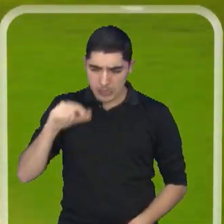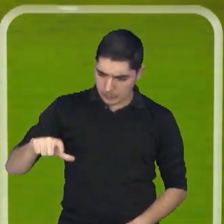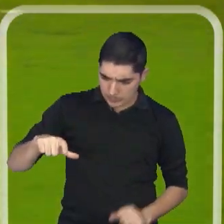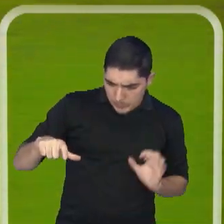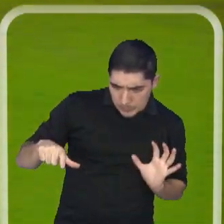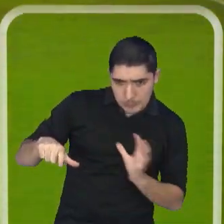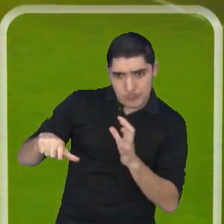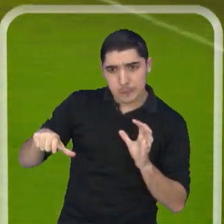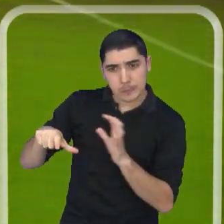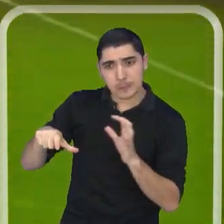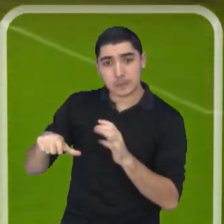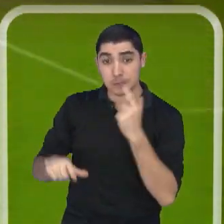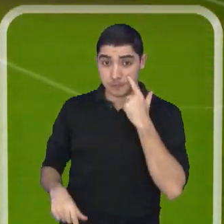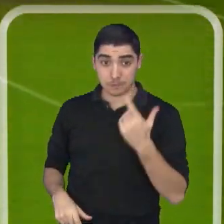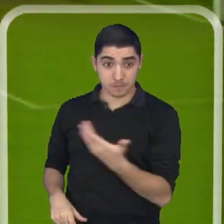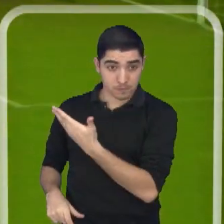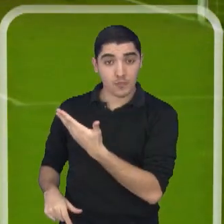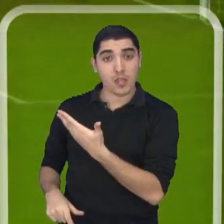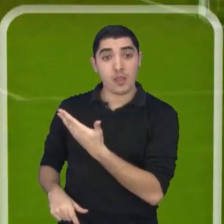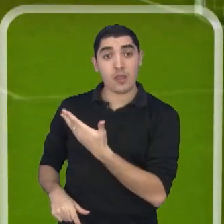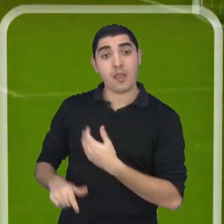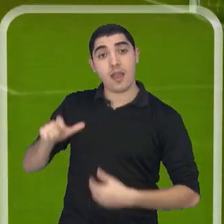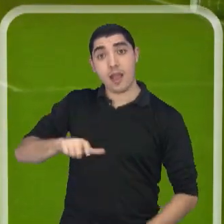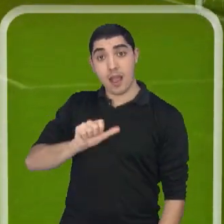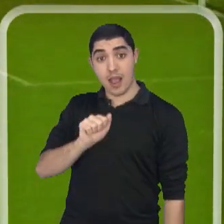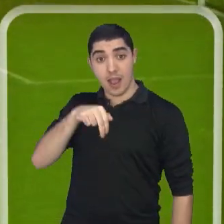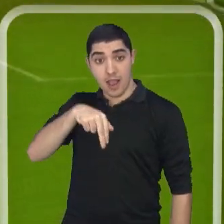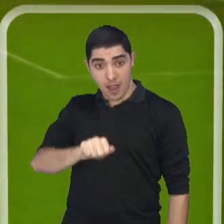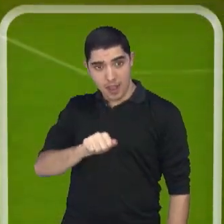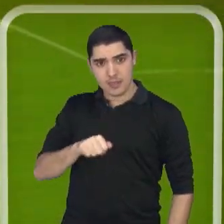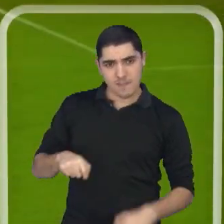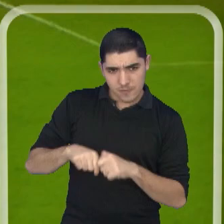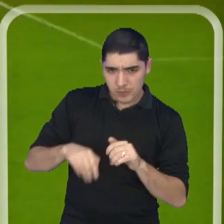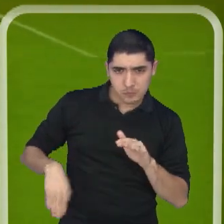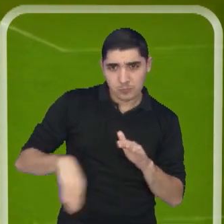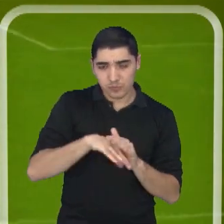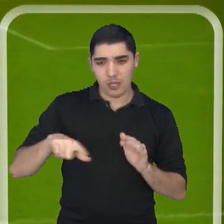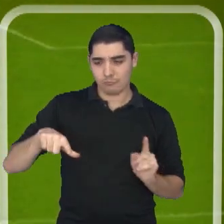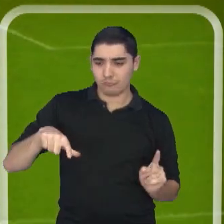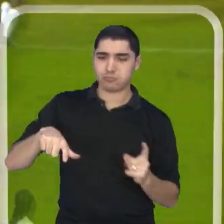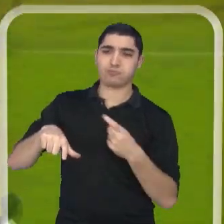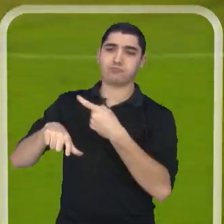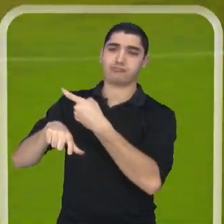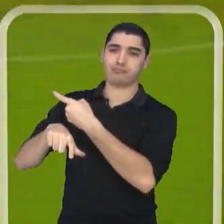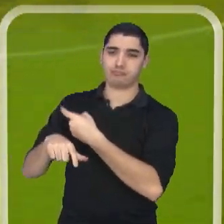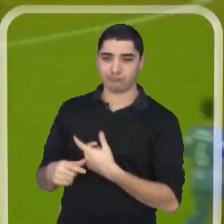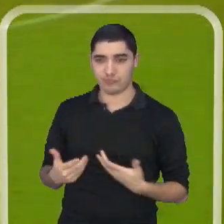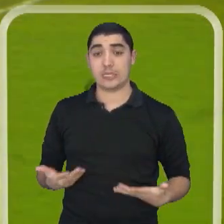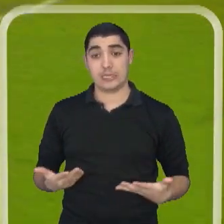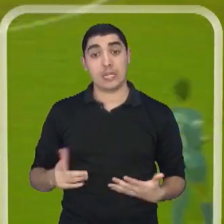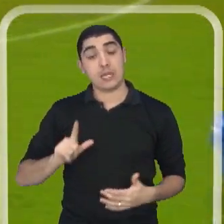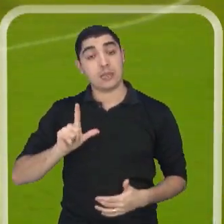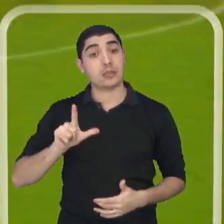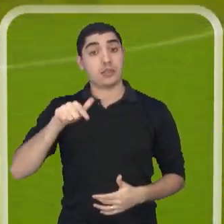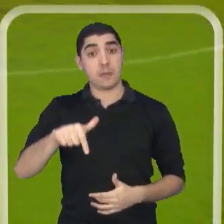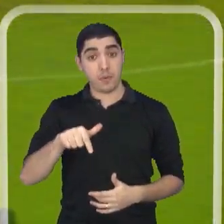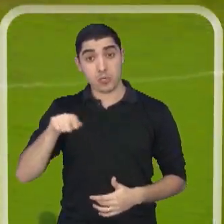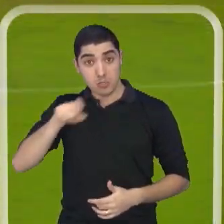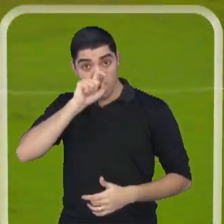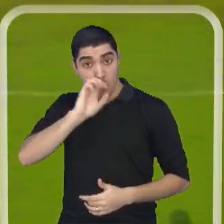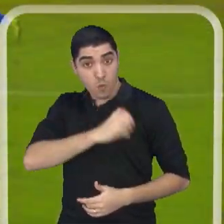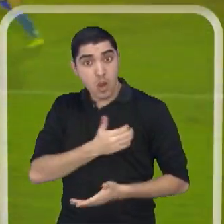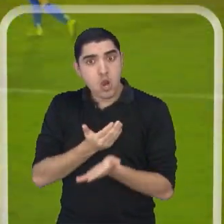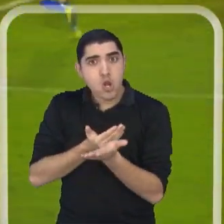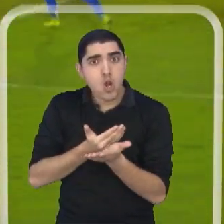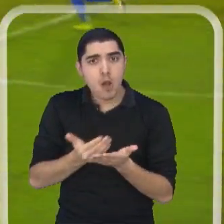em contra-ataque. A bola caiu nos pés da Ana Carla, que bateu por cima do gol. Aos poucos, as meninas da Águia do